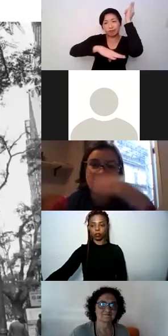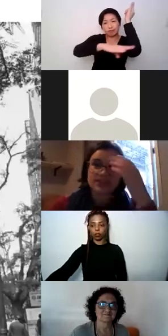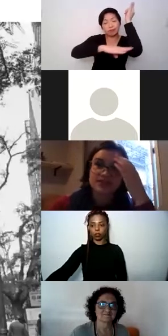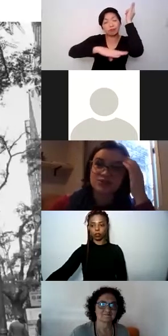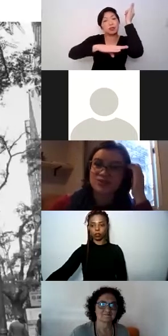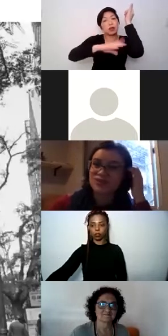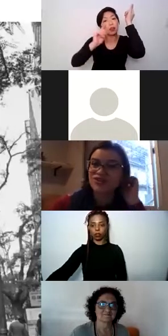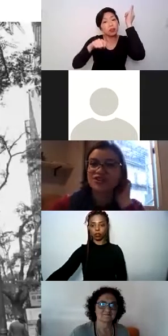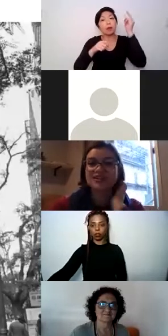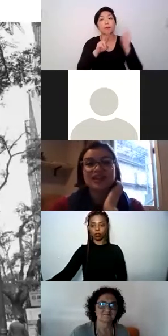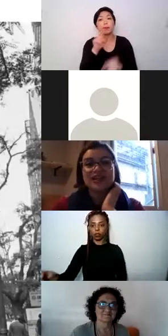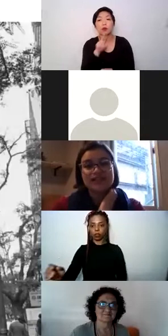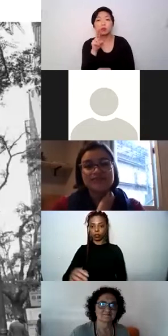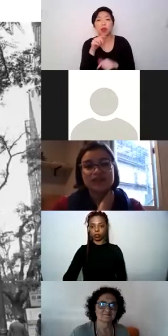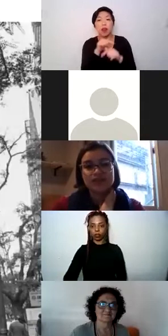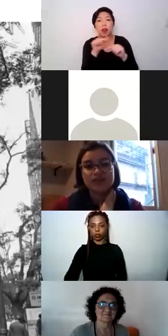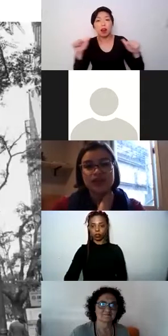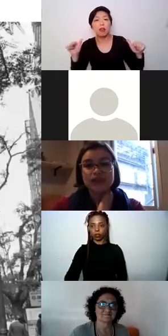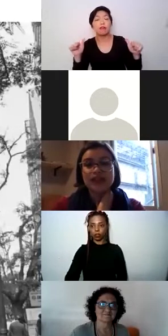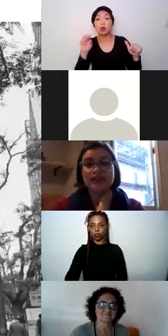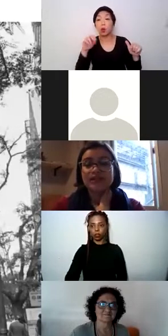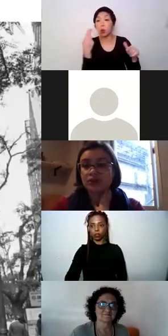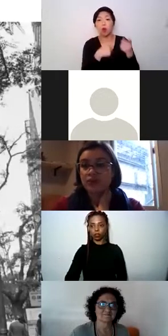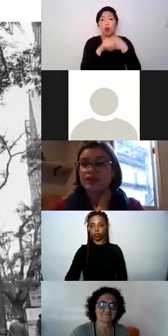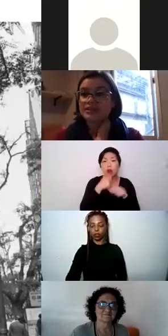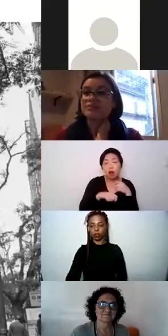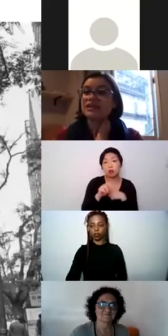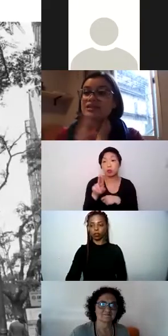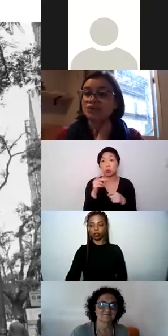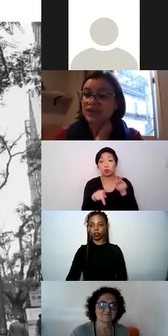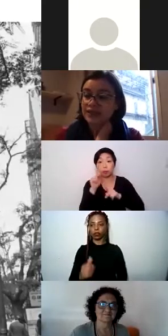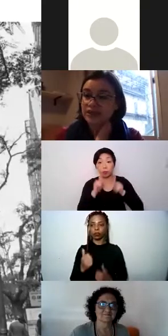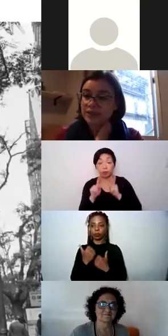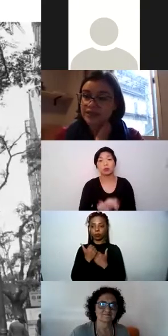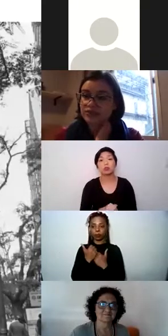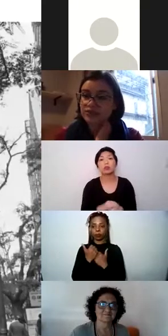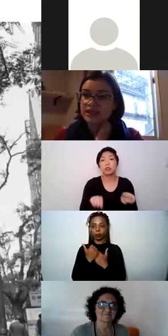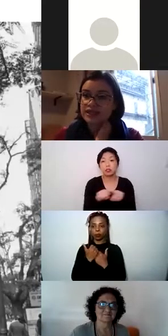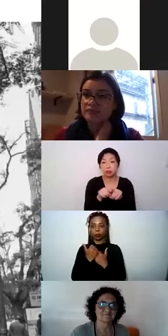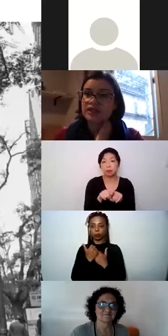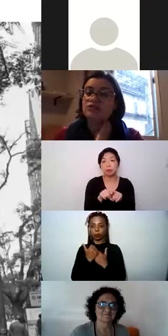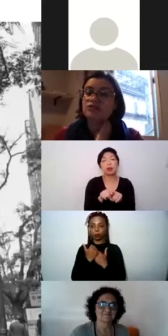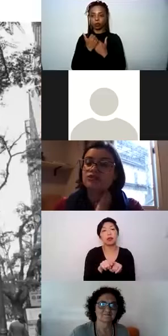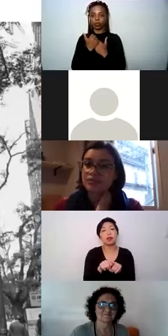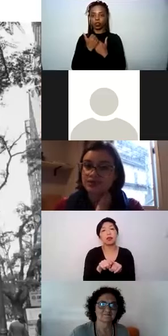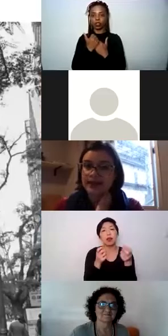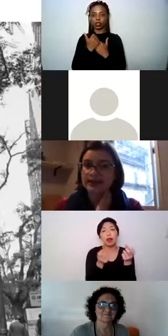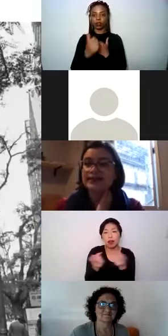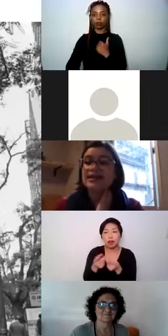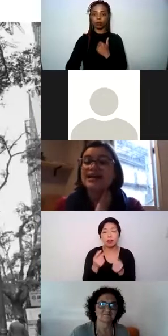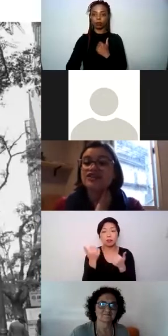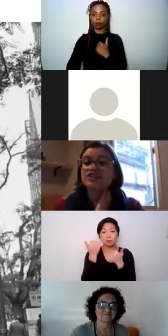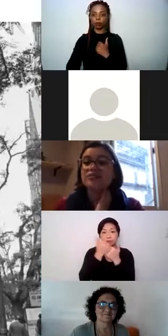vazios, como a gente diz, essa imagem do meio da Galeria Metrópole que se estabeleceu do lado da Praça Dom José Gaspar e do lado da